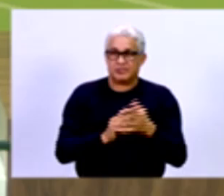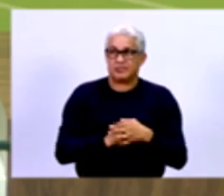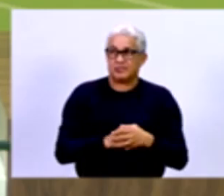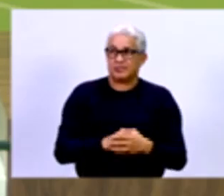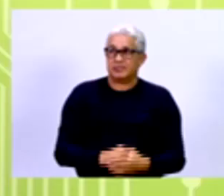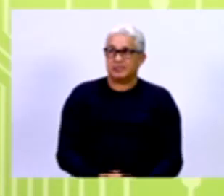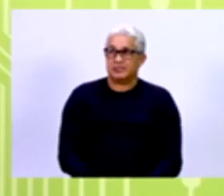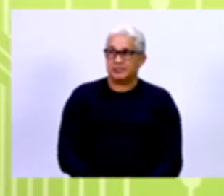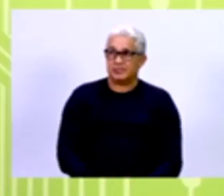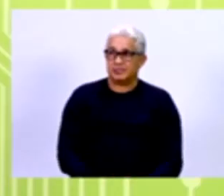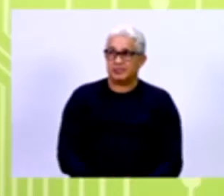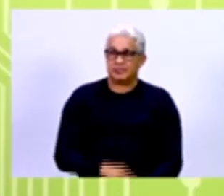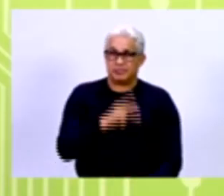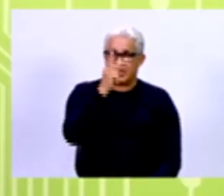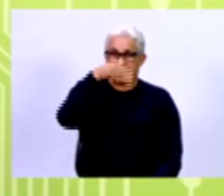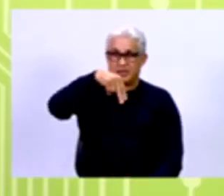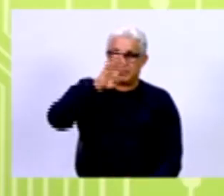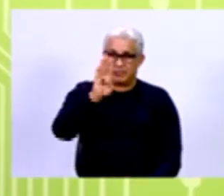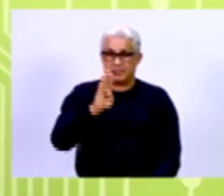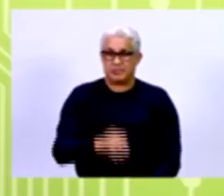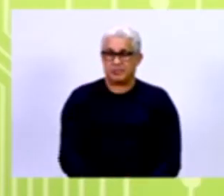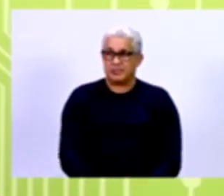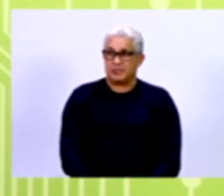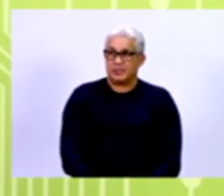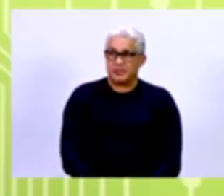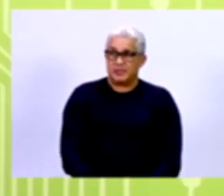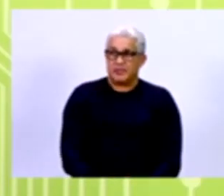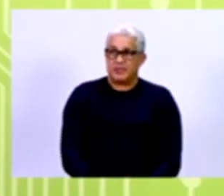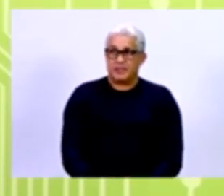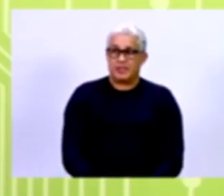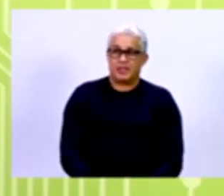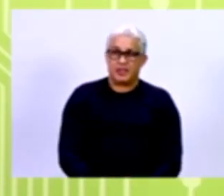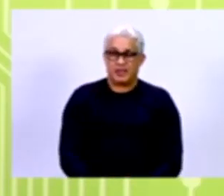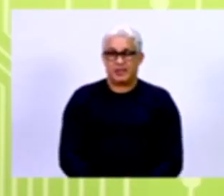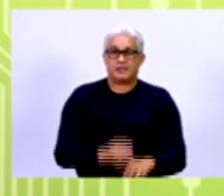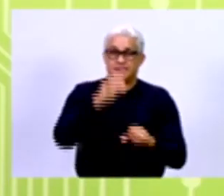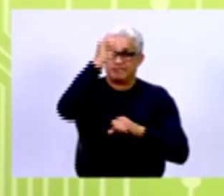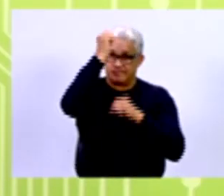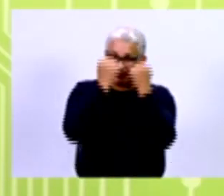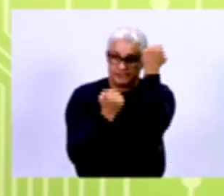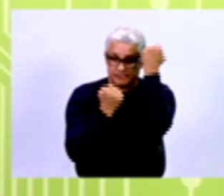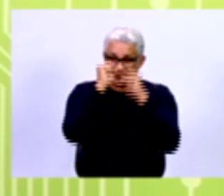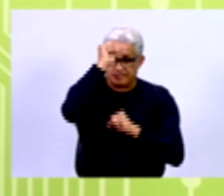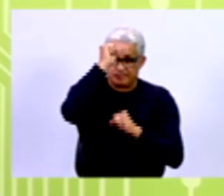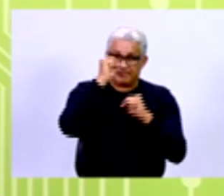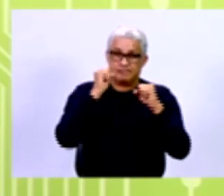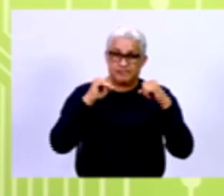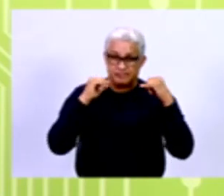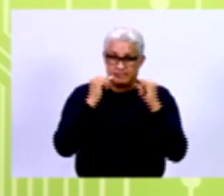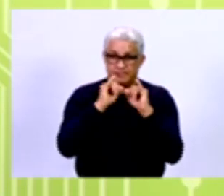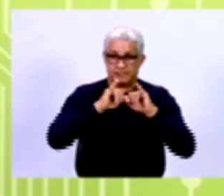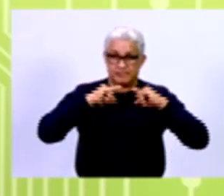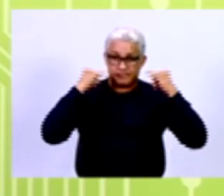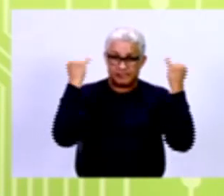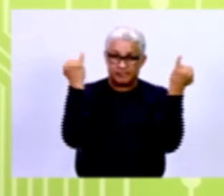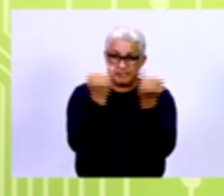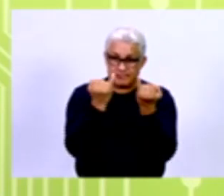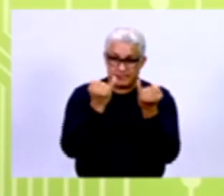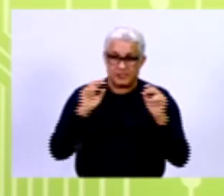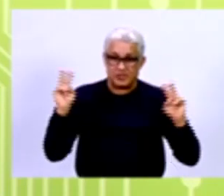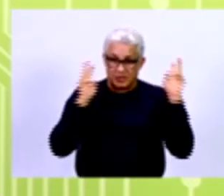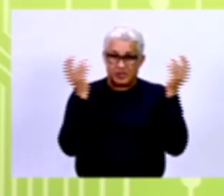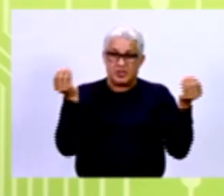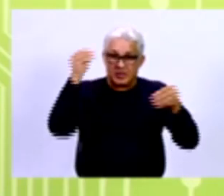Bruto. Ok? Então, multinacionais brasileiras produzindo no exterior agrega valor